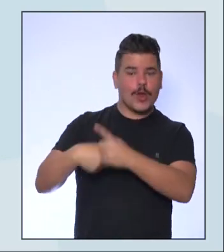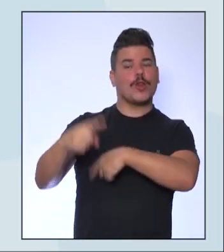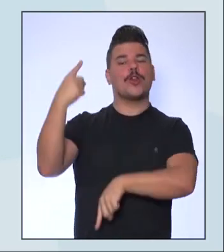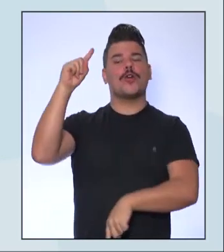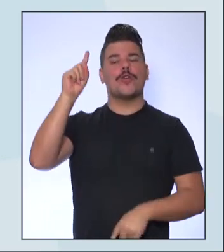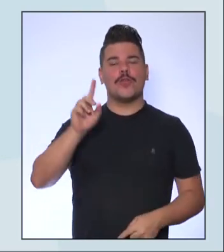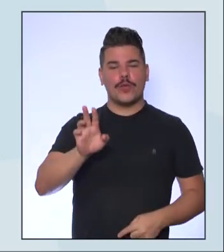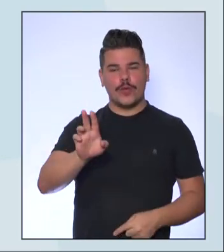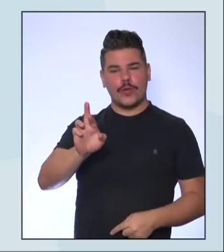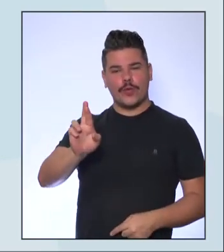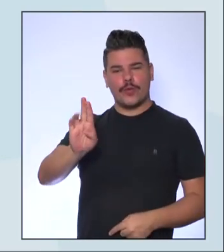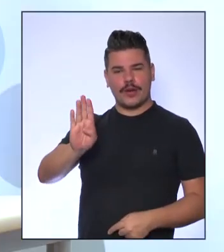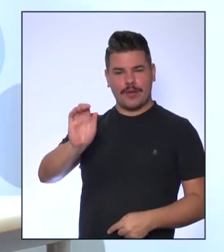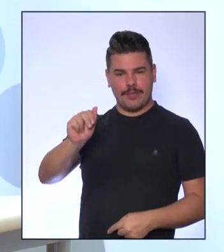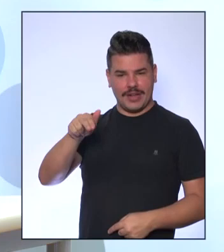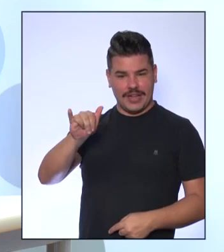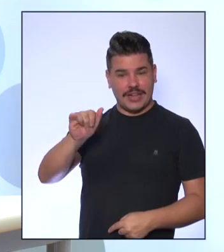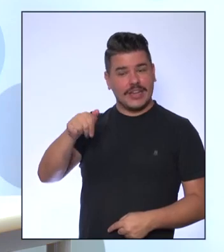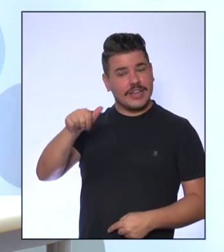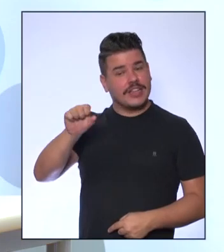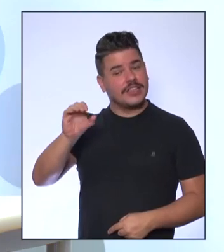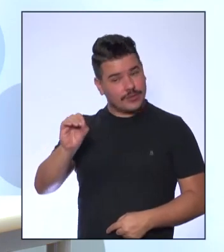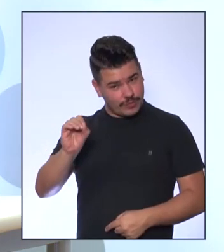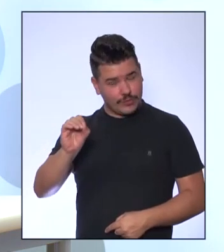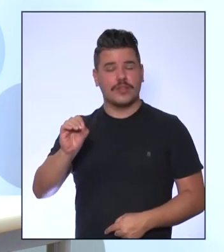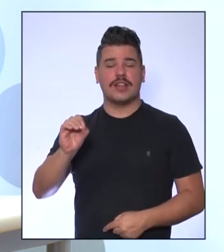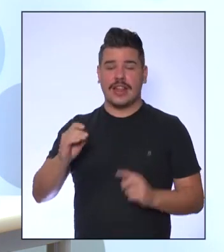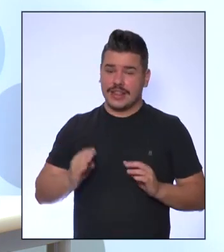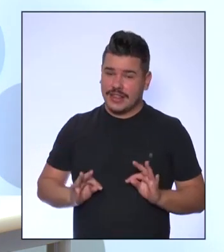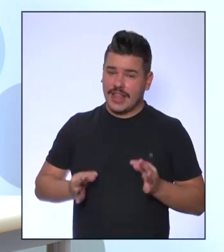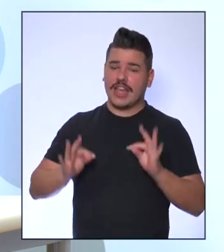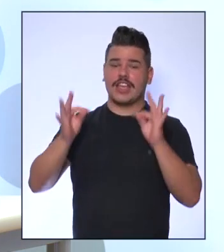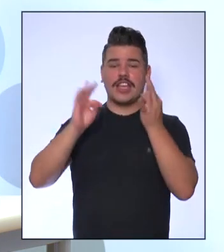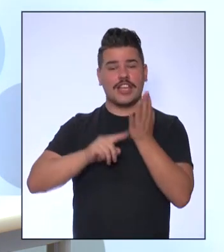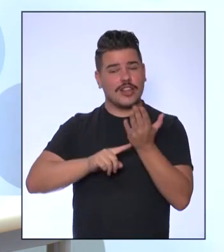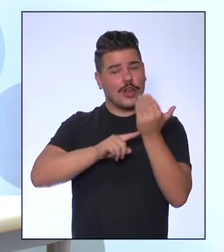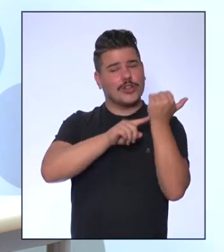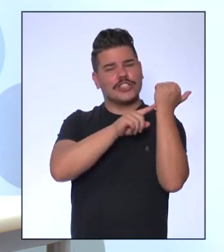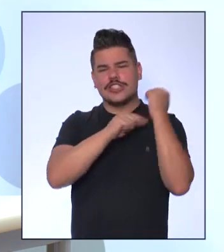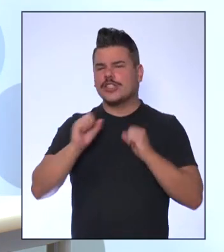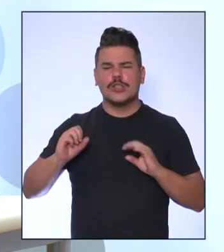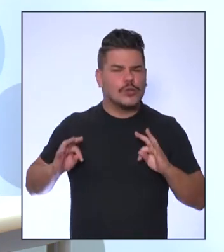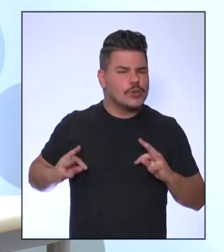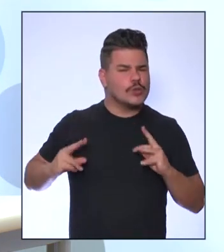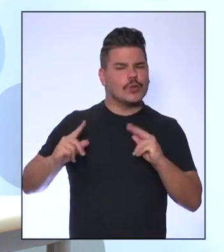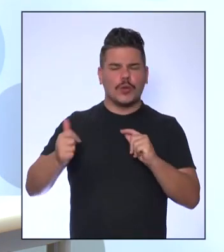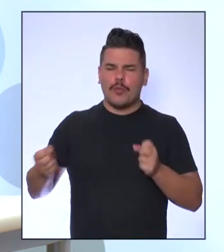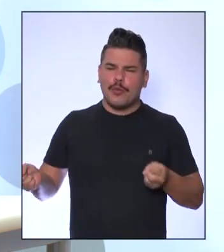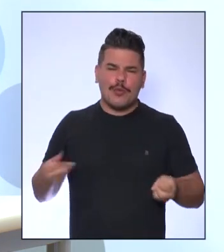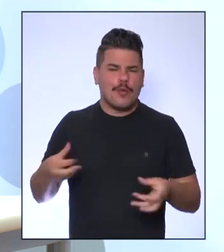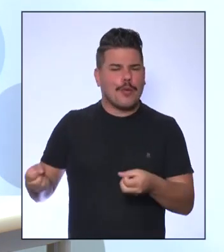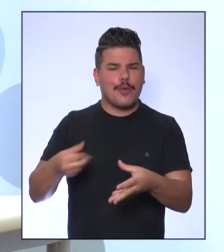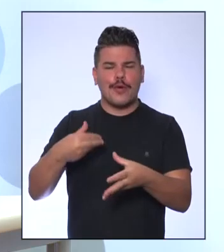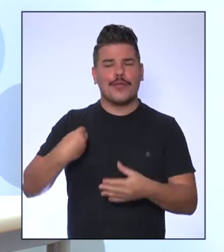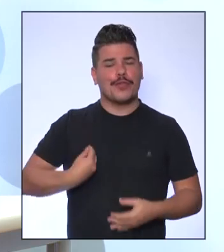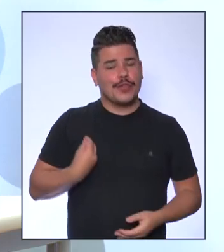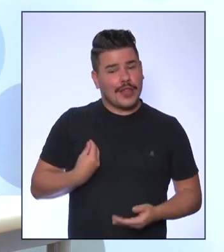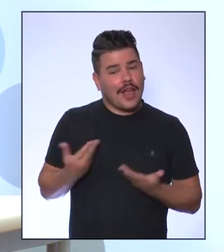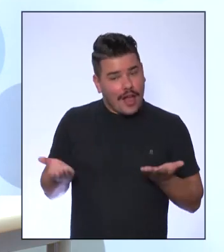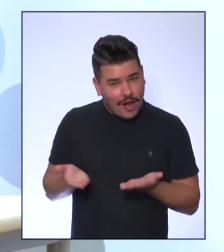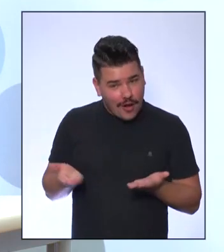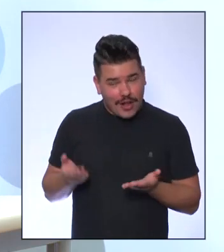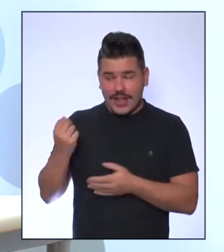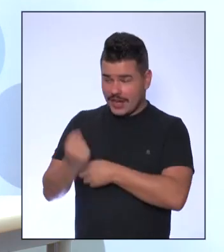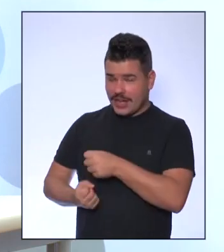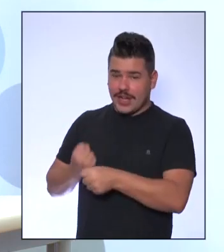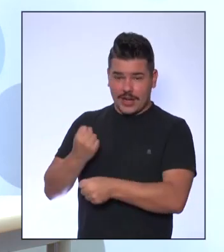de modernidade, de tecnologia. A gente tem isso tudo presente na Paulista atual. Essa é uma foto de 2015, não é